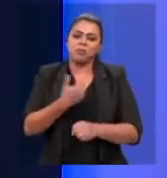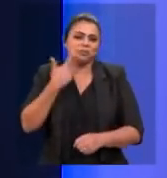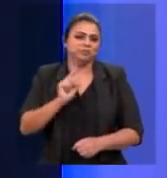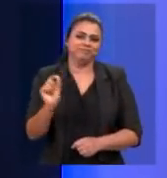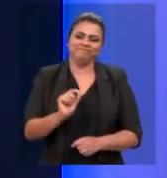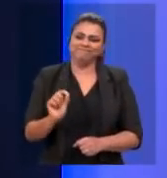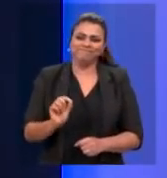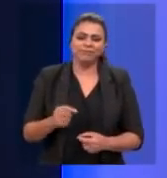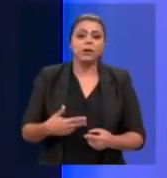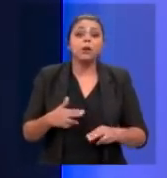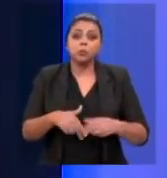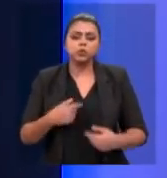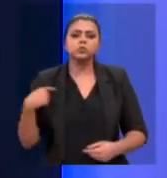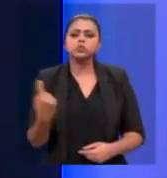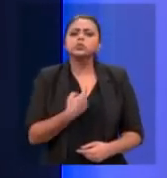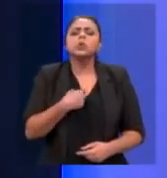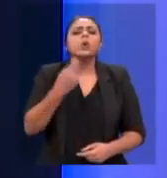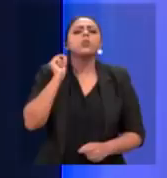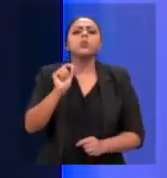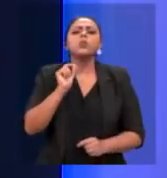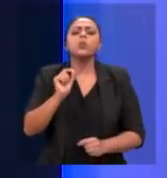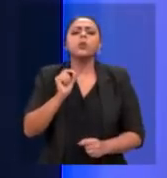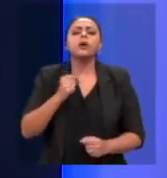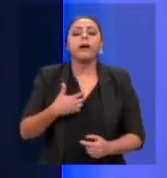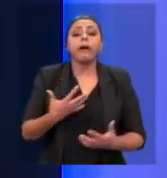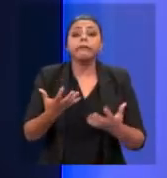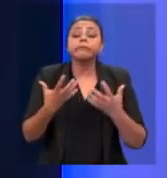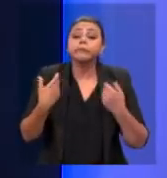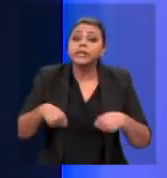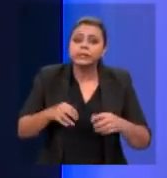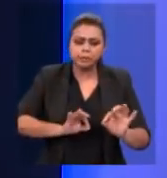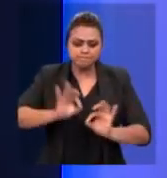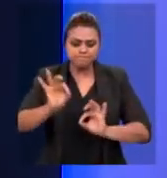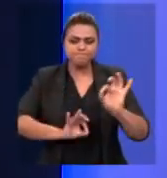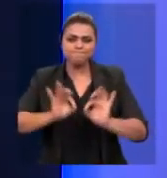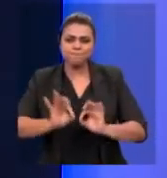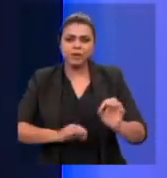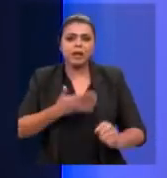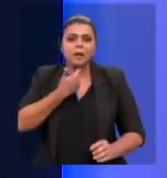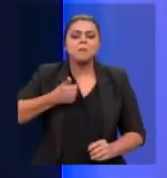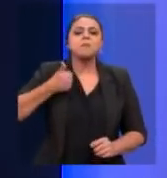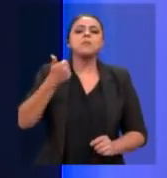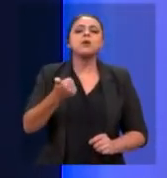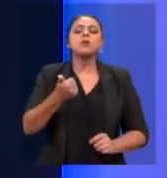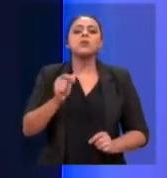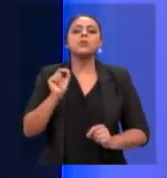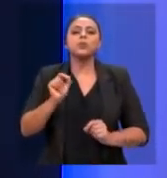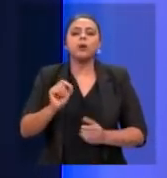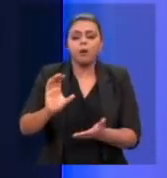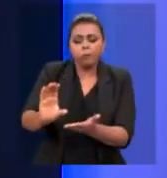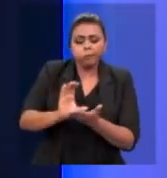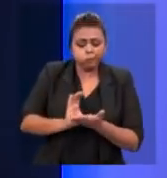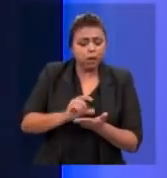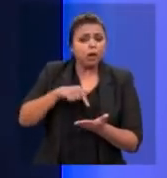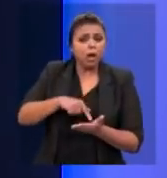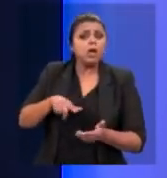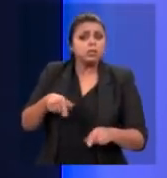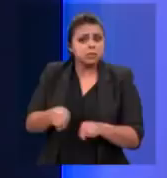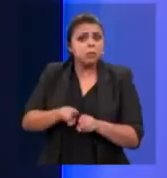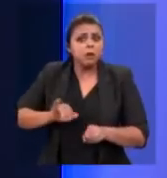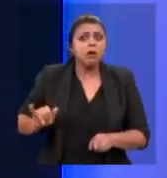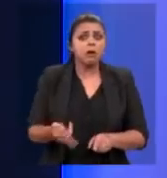tão nós que nós defendemos é que haja mais planejamento melhor é investimento do recurso público